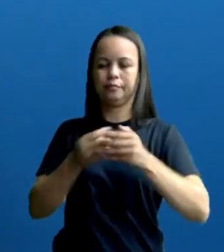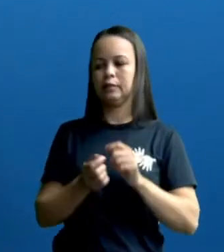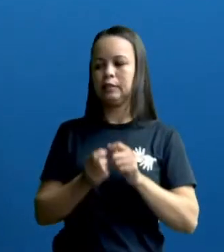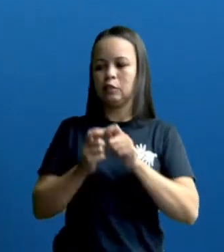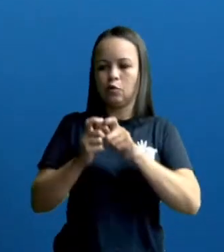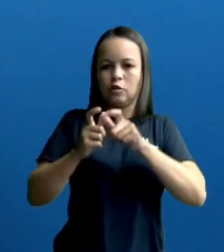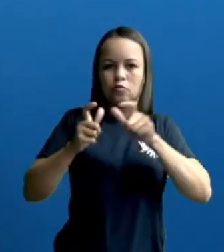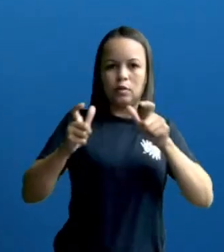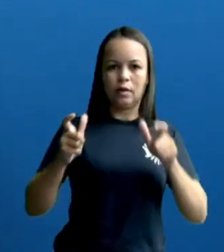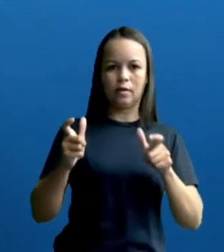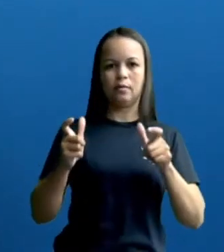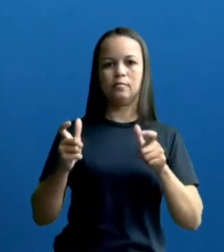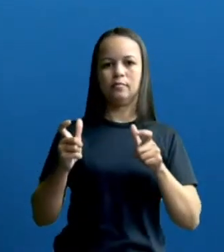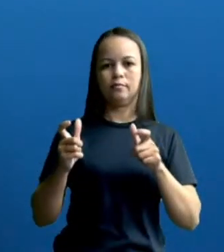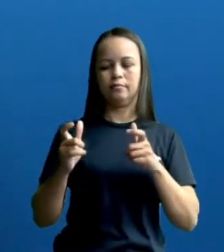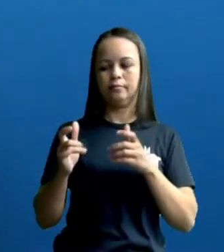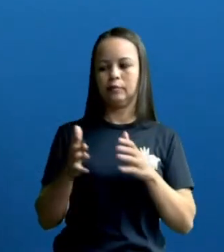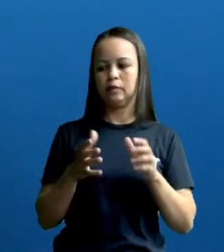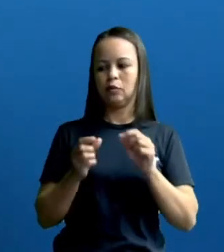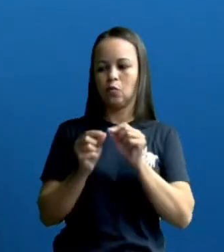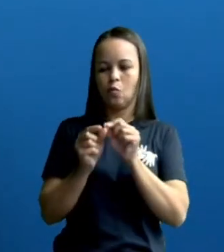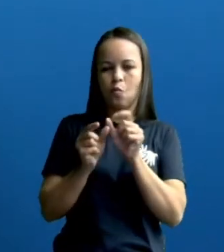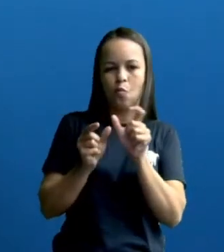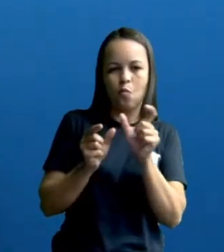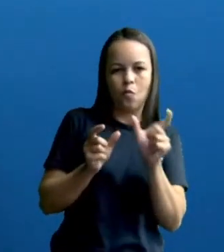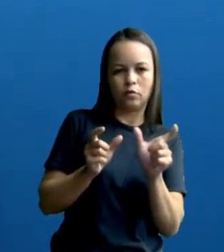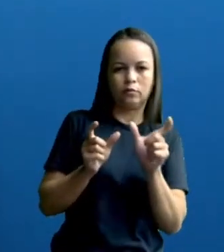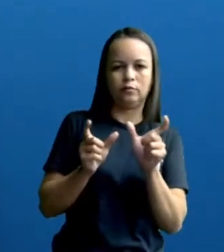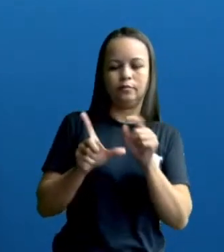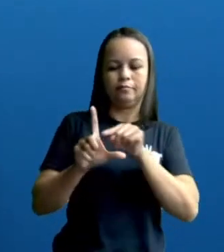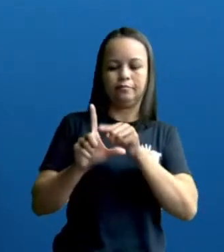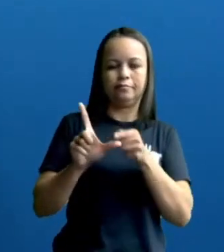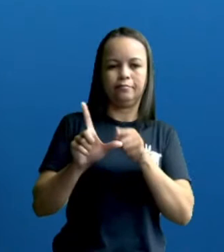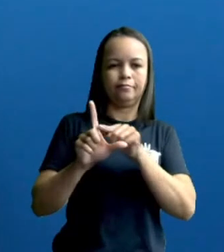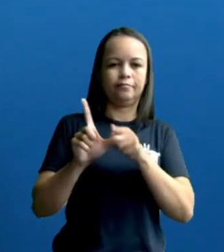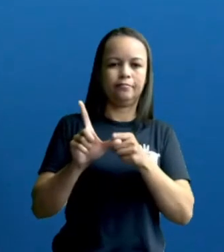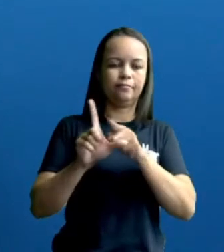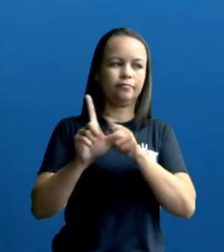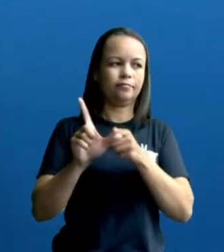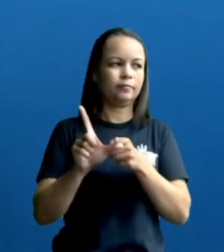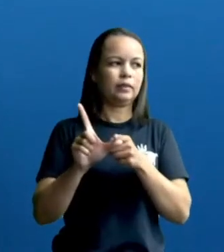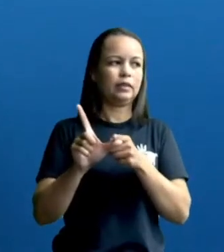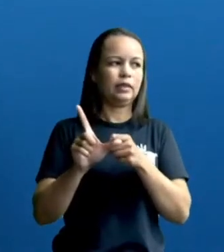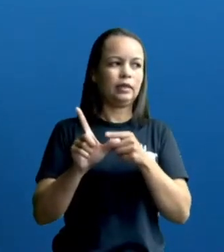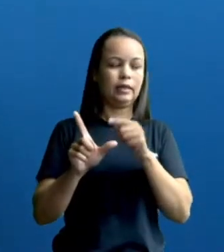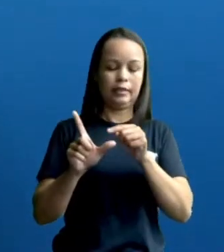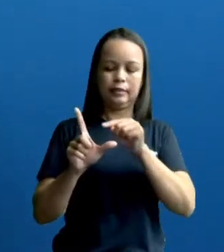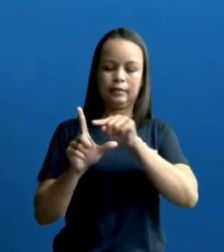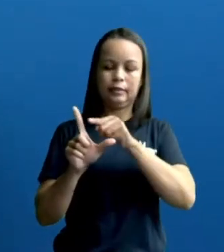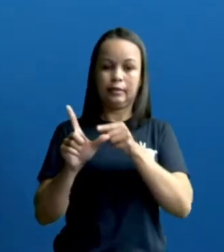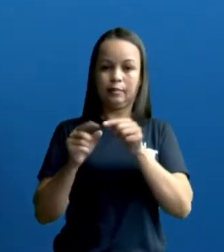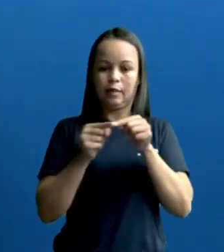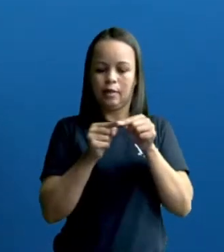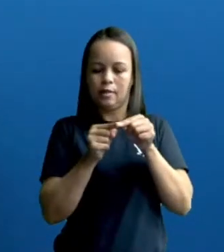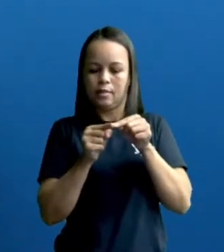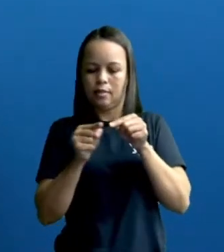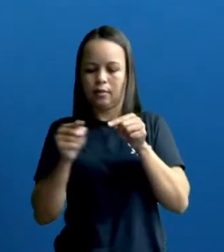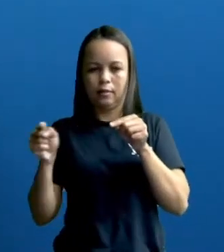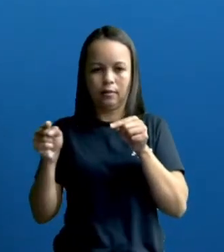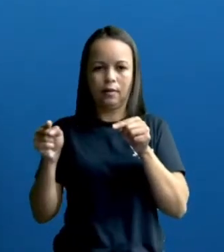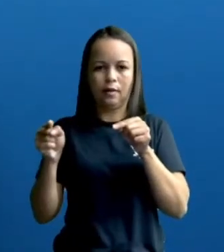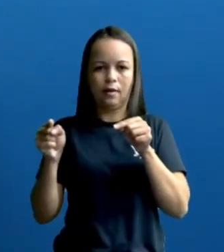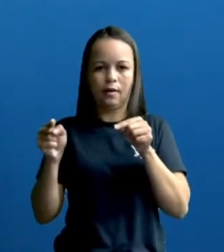ó, continuar, ó, esse ladozinho aqui, esse segmento de reta aqui,